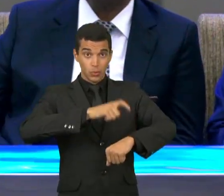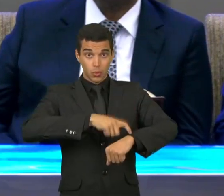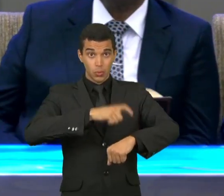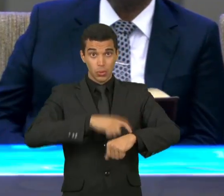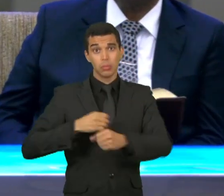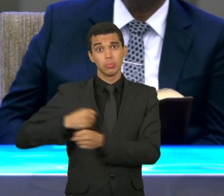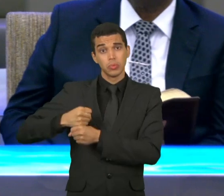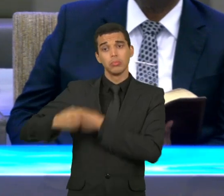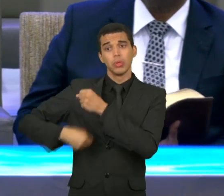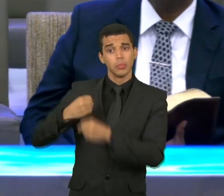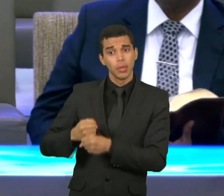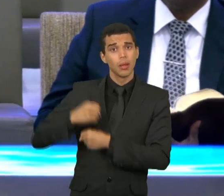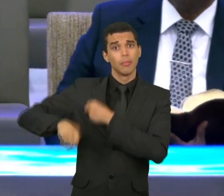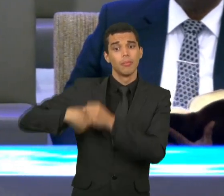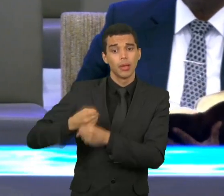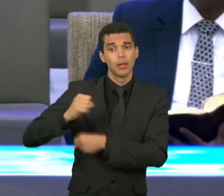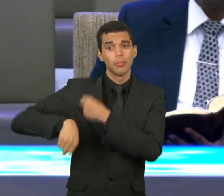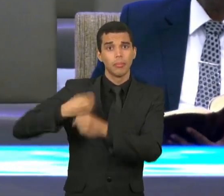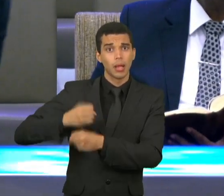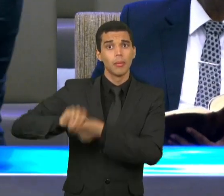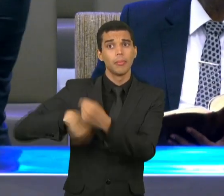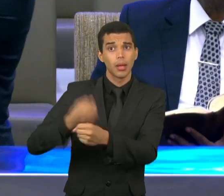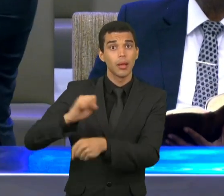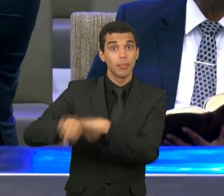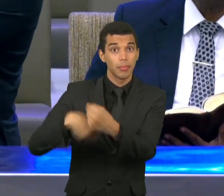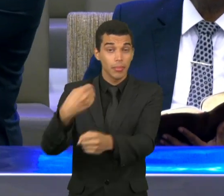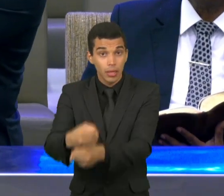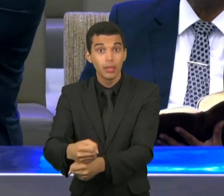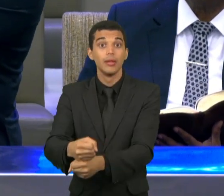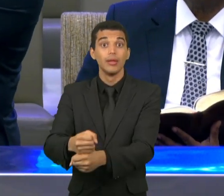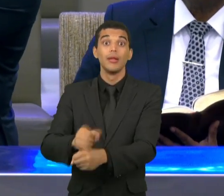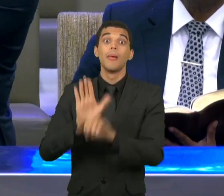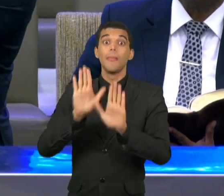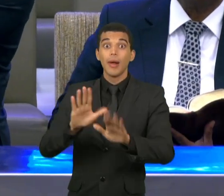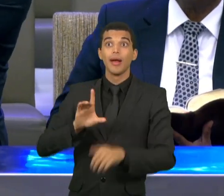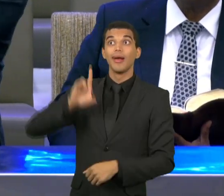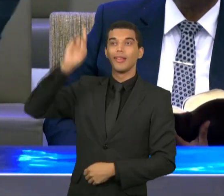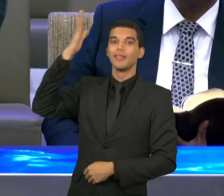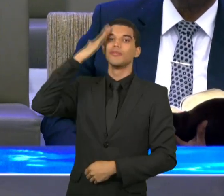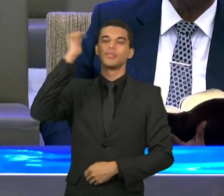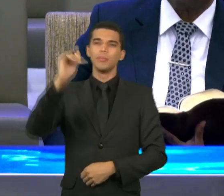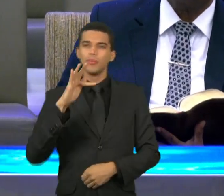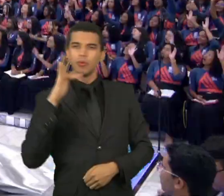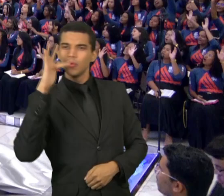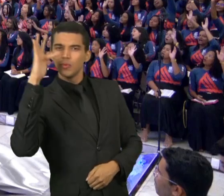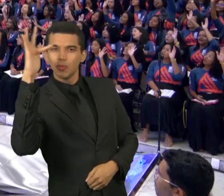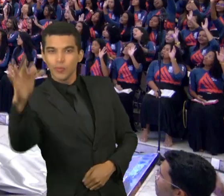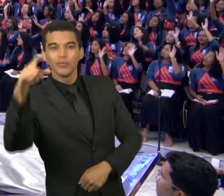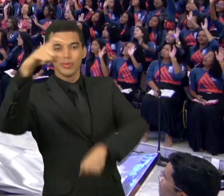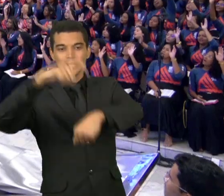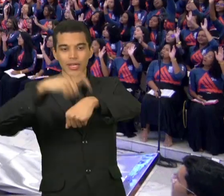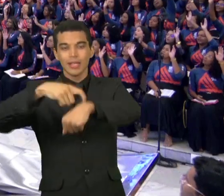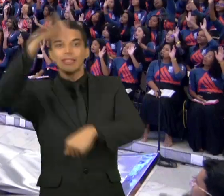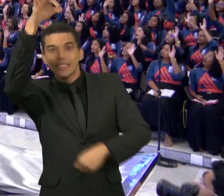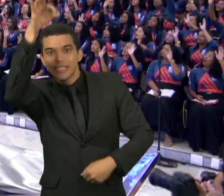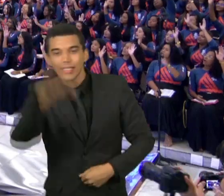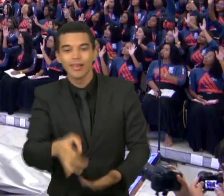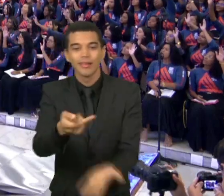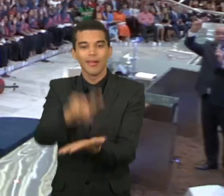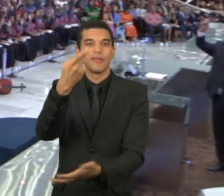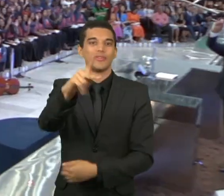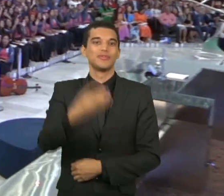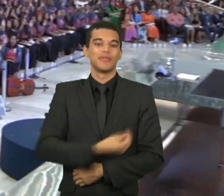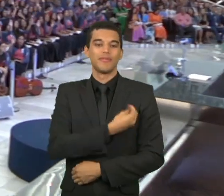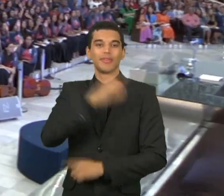tempo cronológico, já está pronto o propósito, te esperando em um